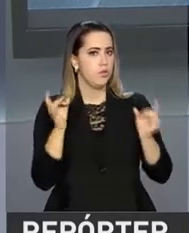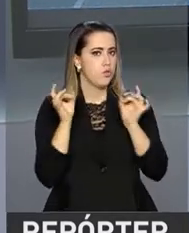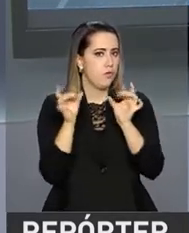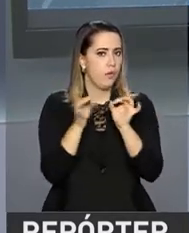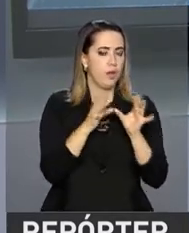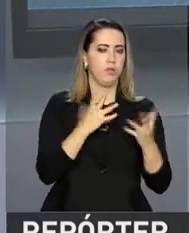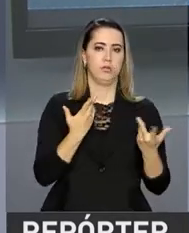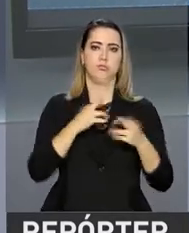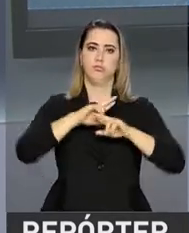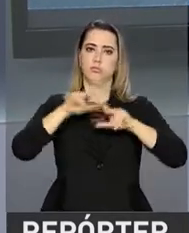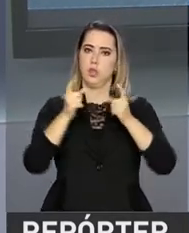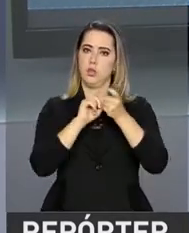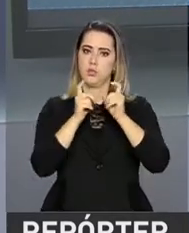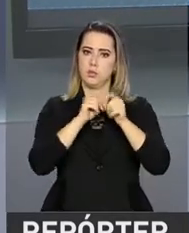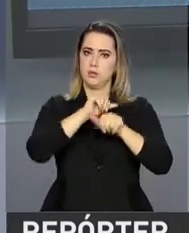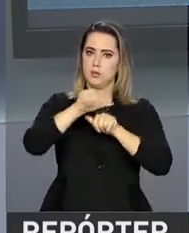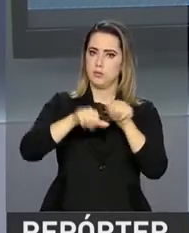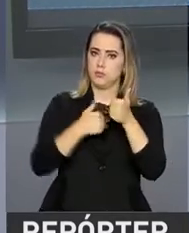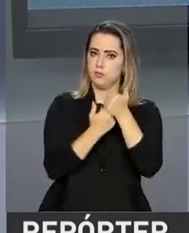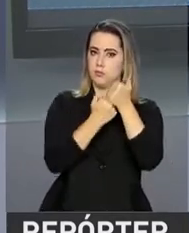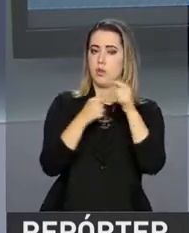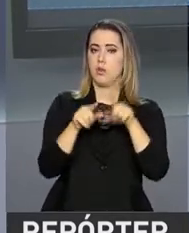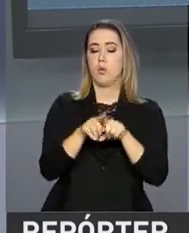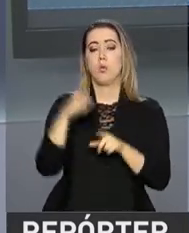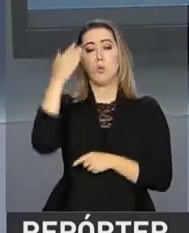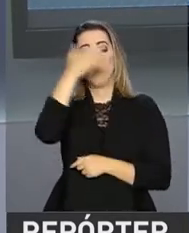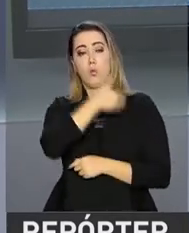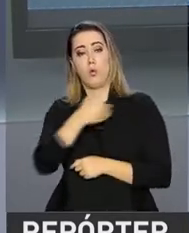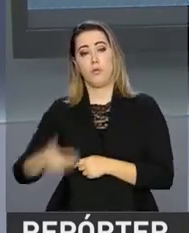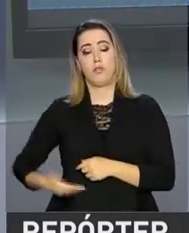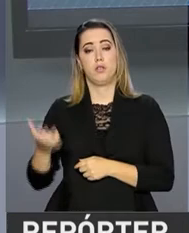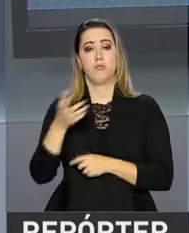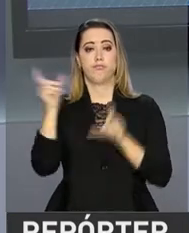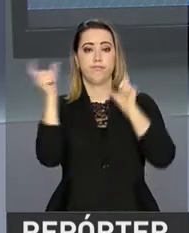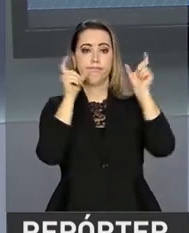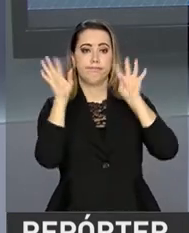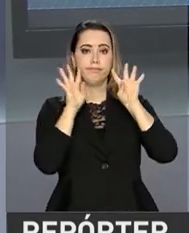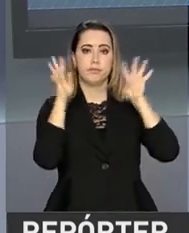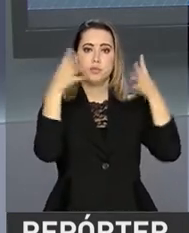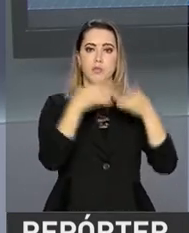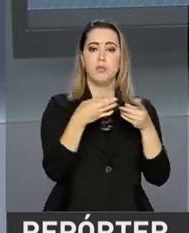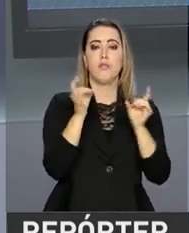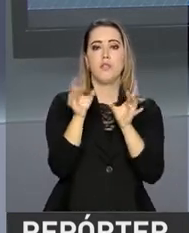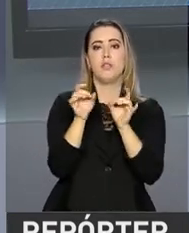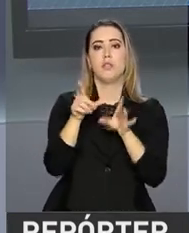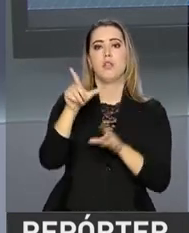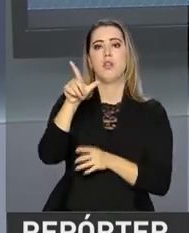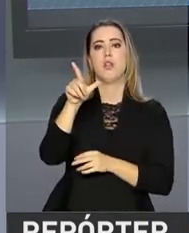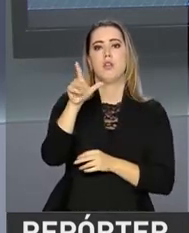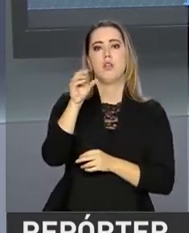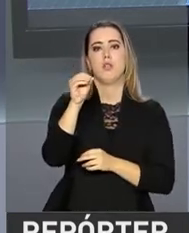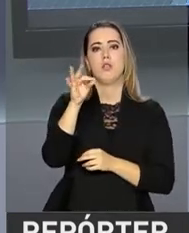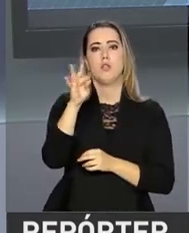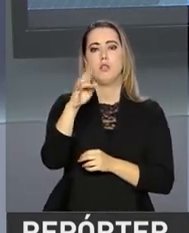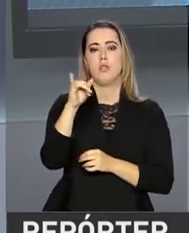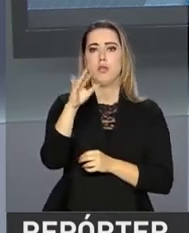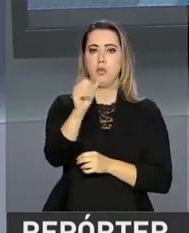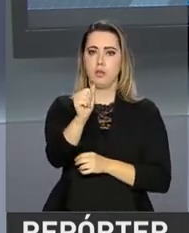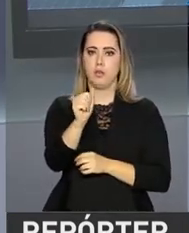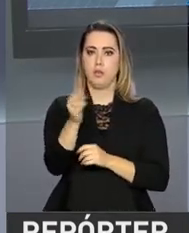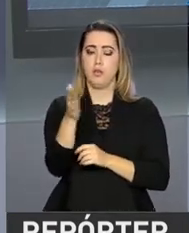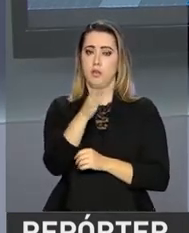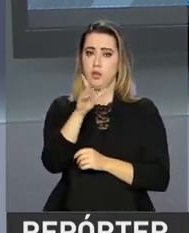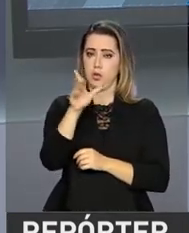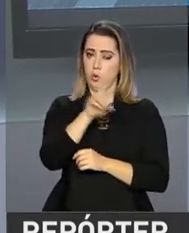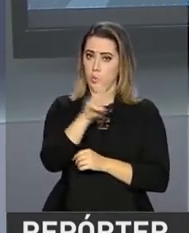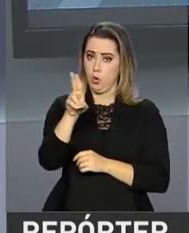concessões do governo quer atrair interessados no mercado internacional para o leilão da loteria instantânea exclusiva o tex para isso